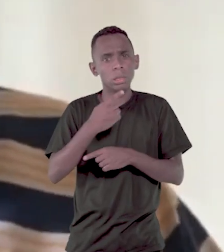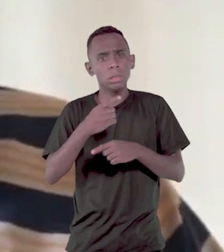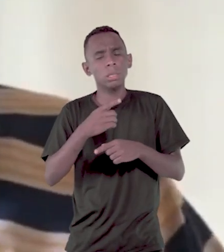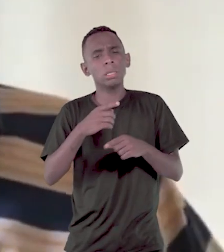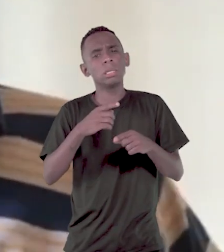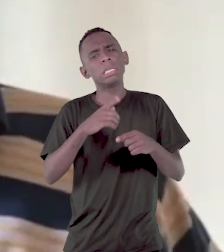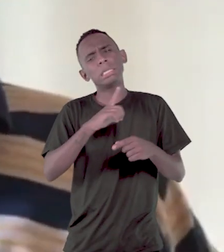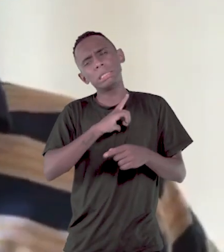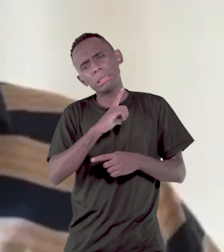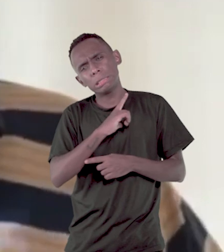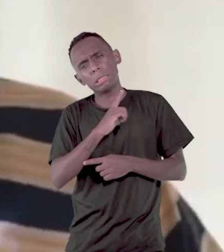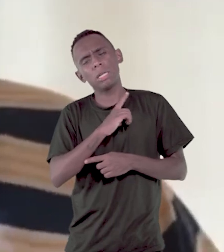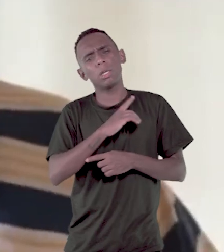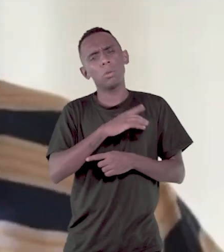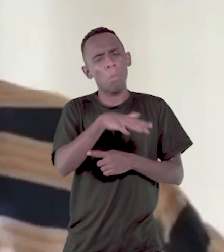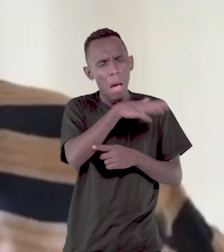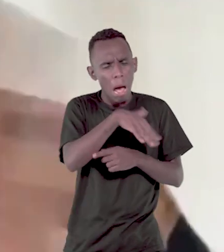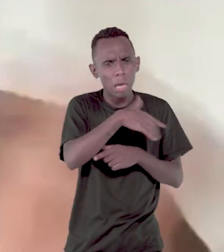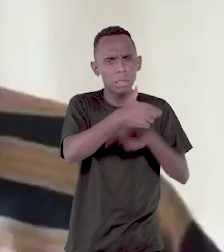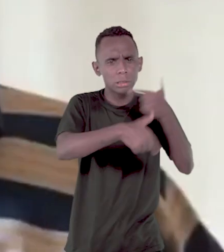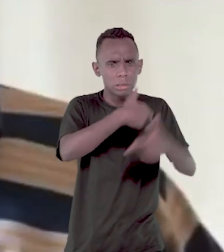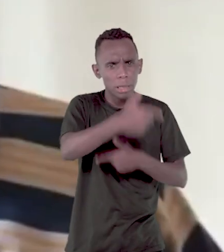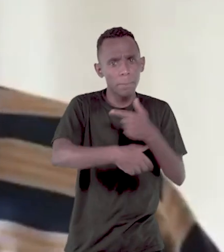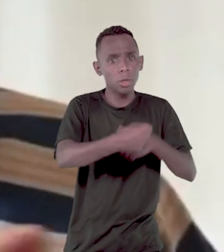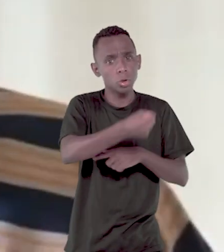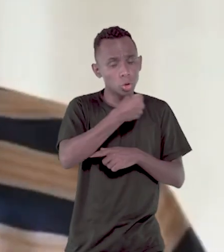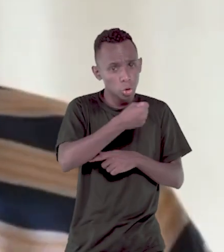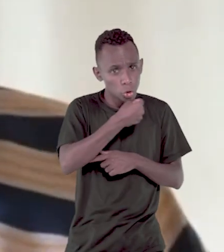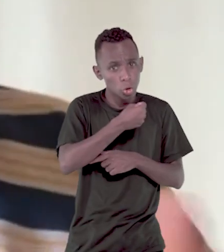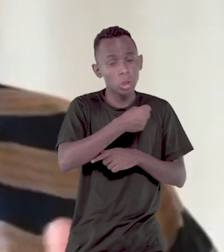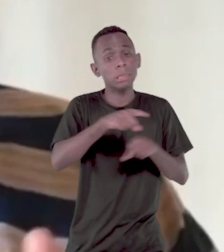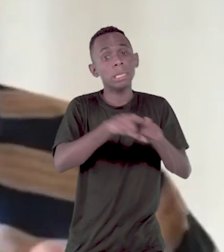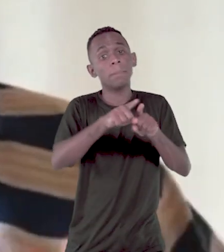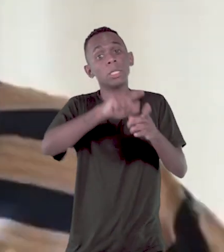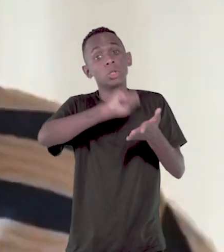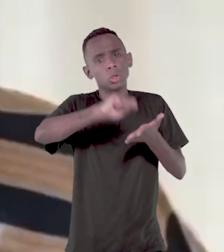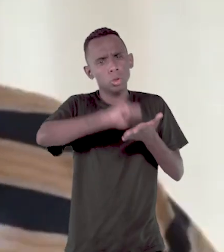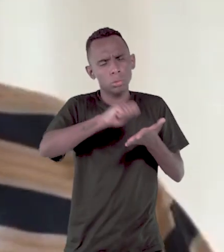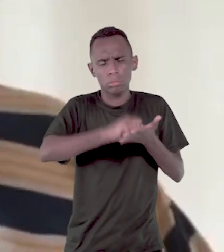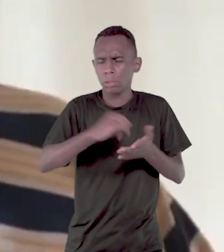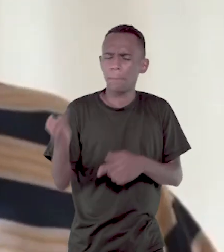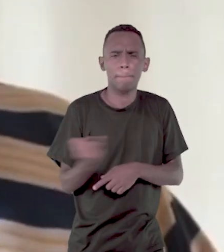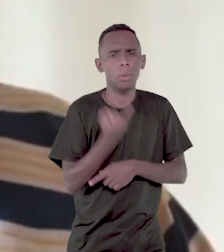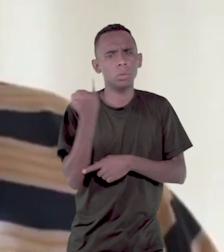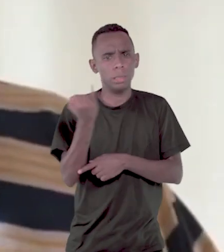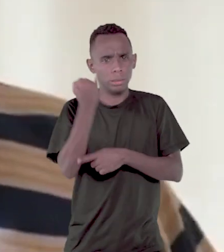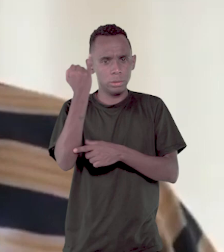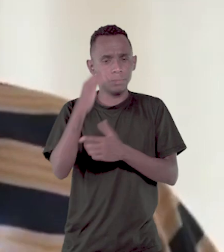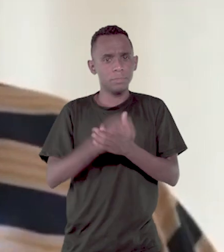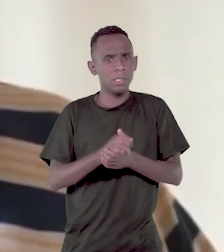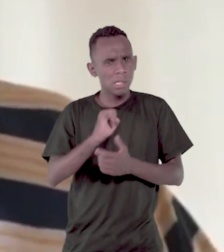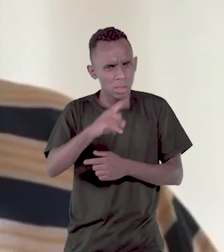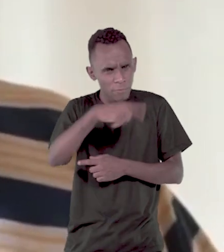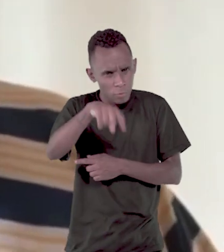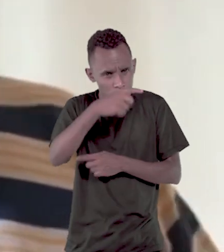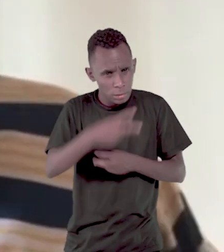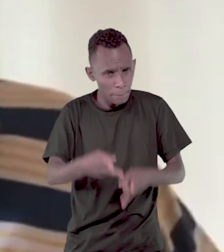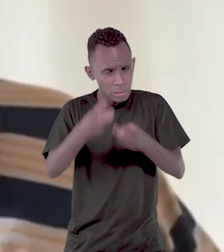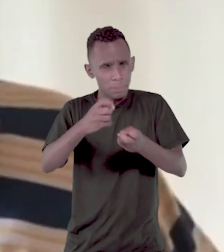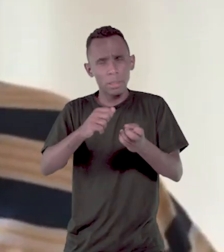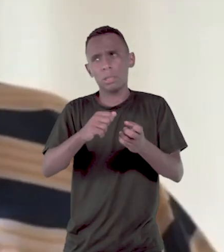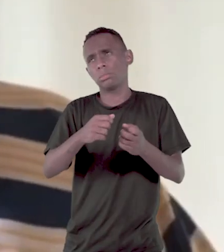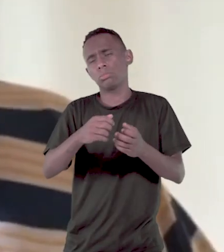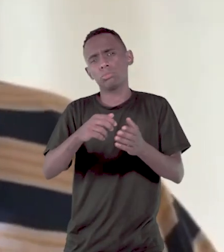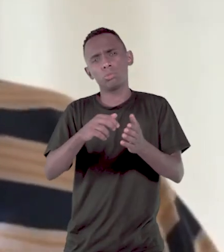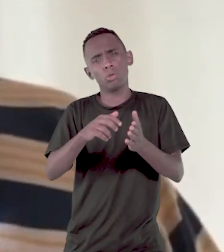da Guanabara, né, e tem uma carreira jornalística e uma carreira de escritor muito importante. Se